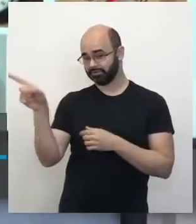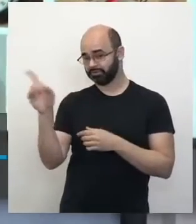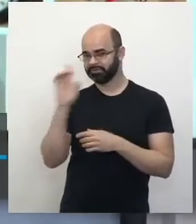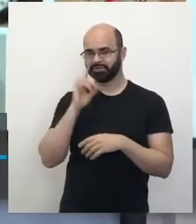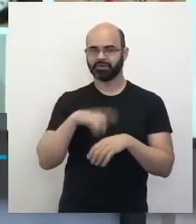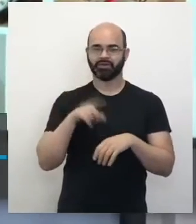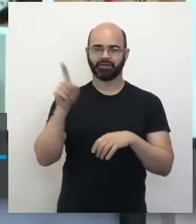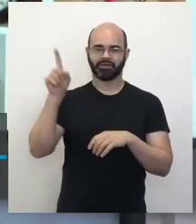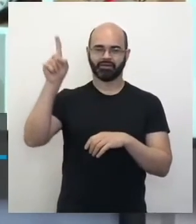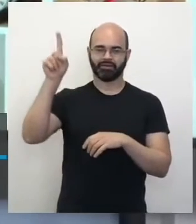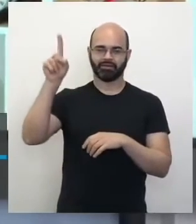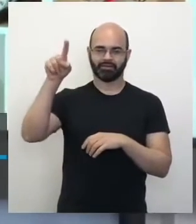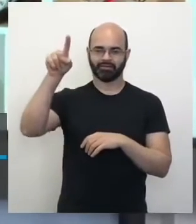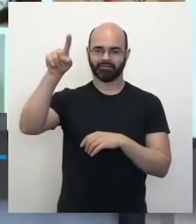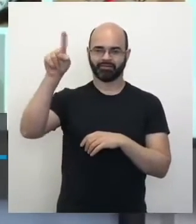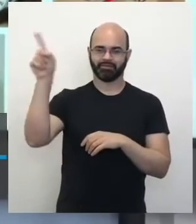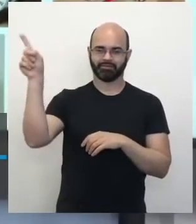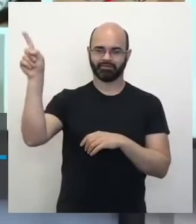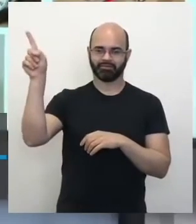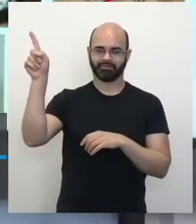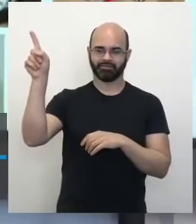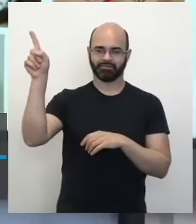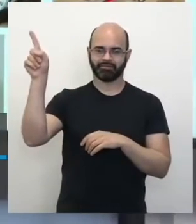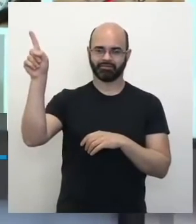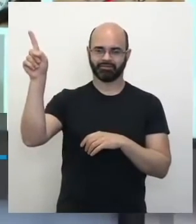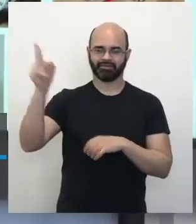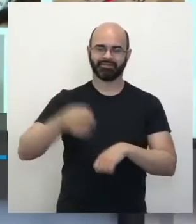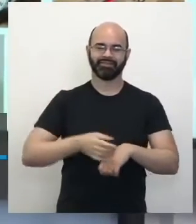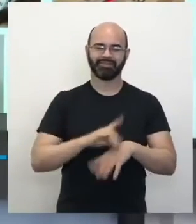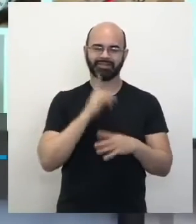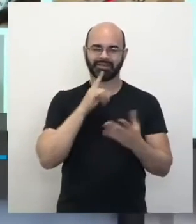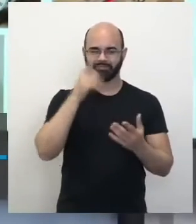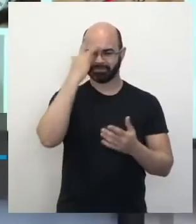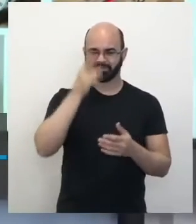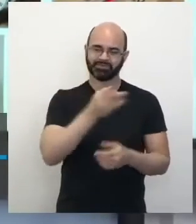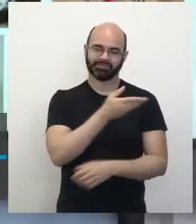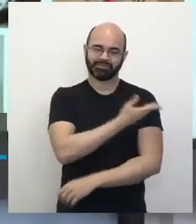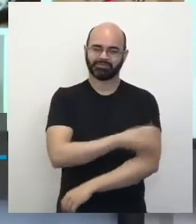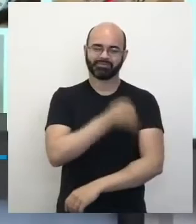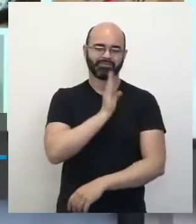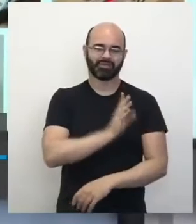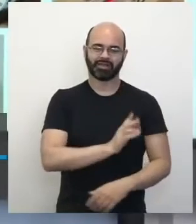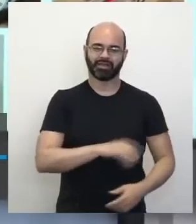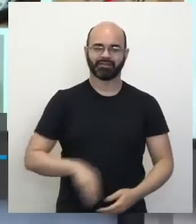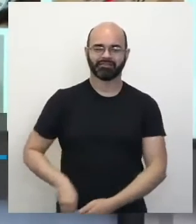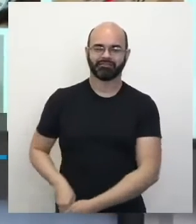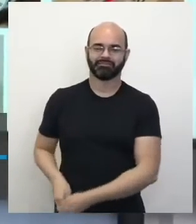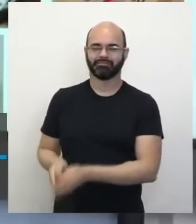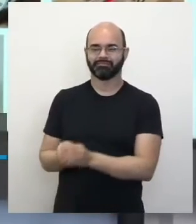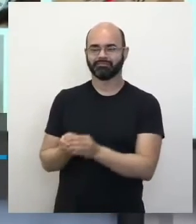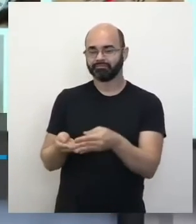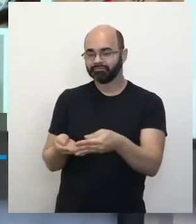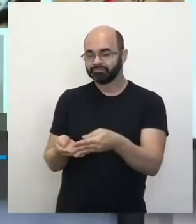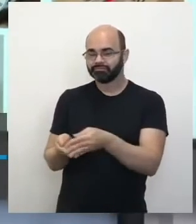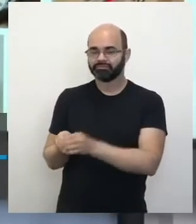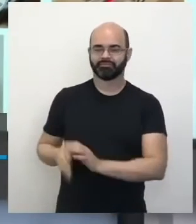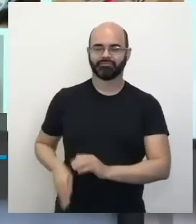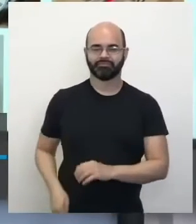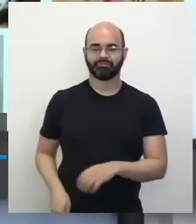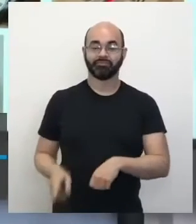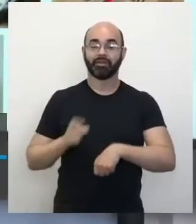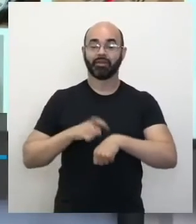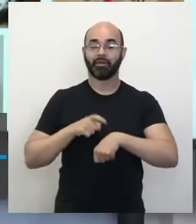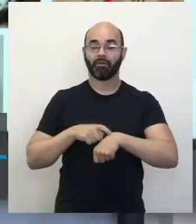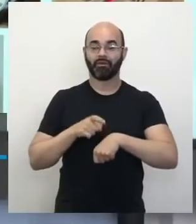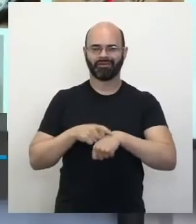todo estilizado. É um relógio de bolso, talvez muitos não conheçam, né? Mas é um relógio, não é uma bússola, né? Mesmo porque sentido